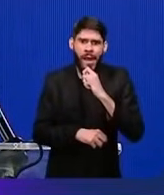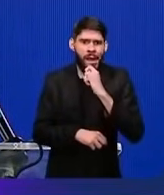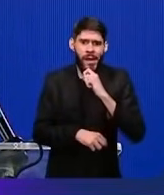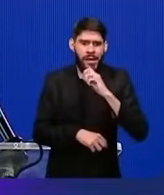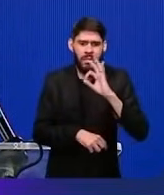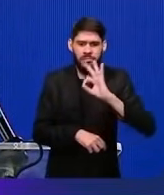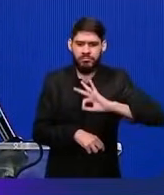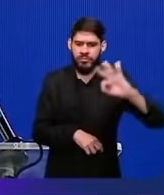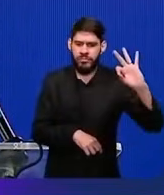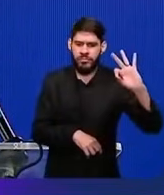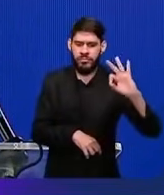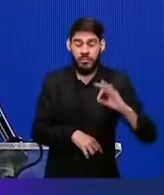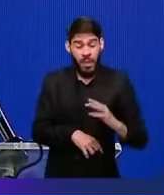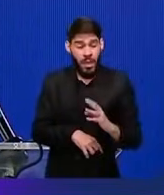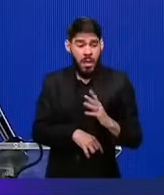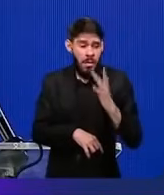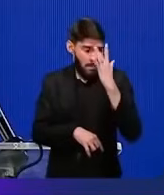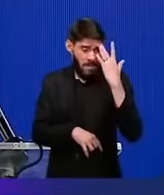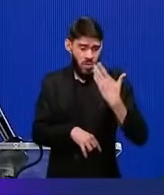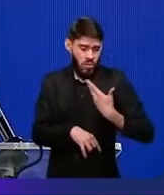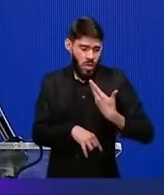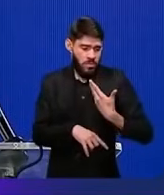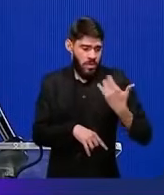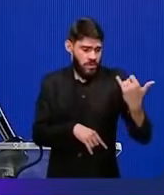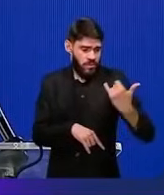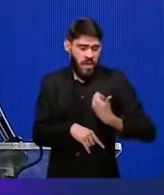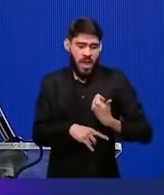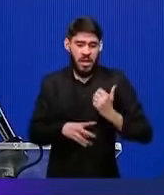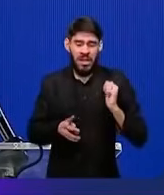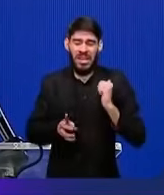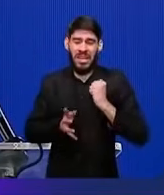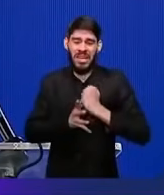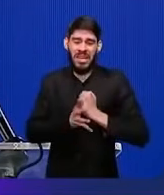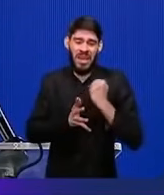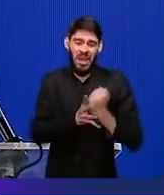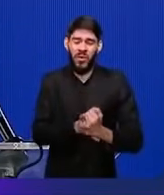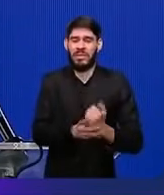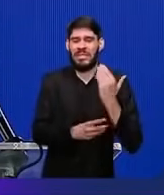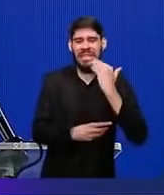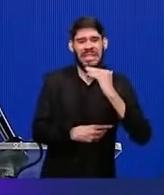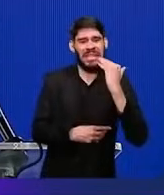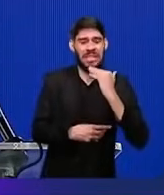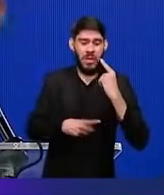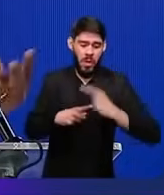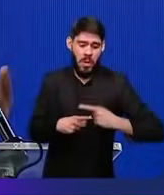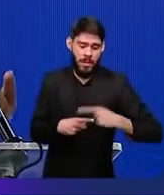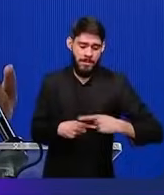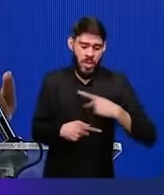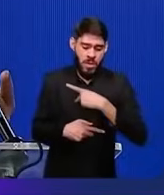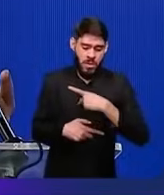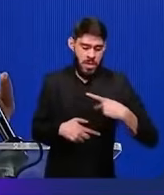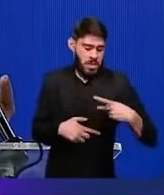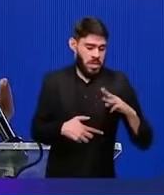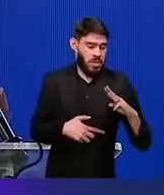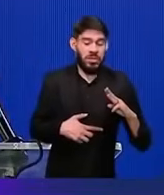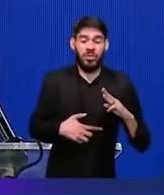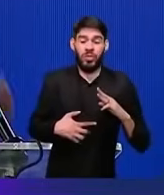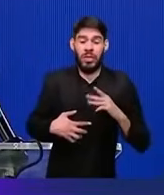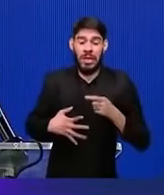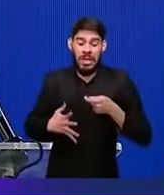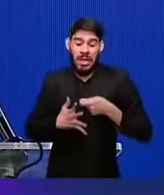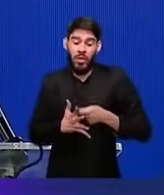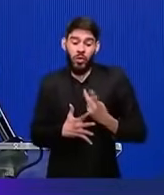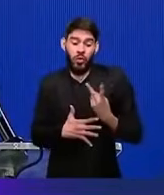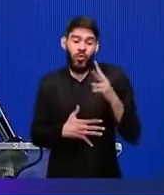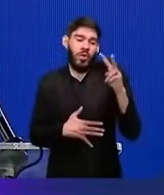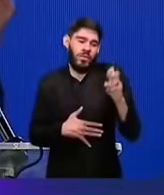até de colegas dizendo, você está contratando um desgaste para o governo, porque só o governo Lula tentou 2 vezes fazer a